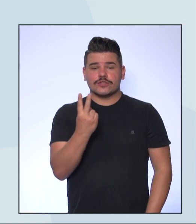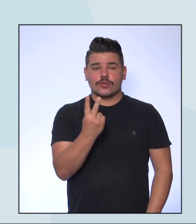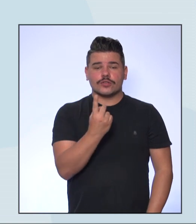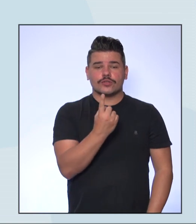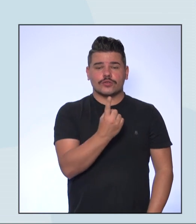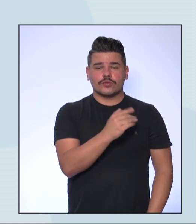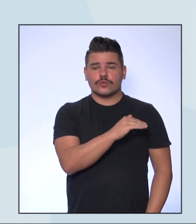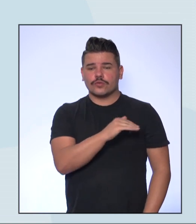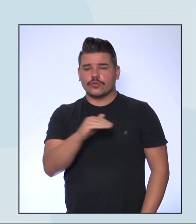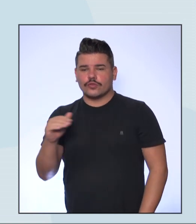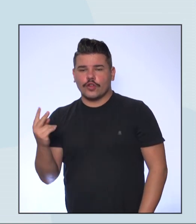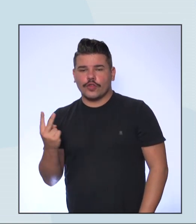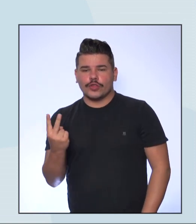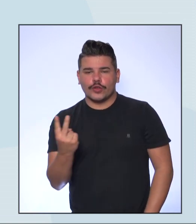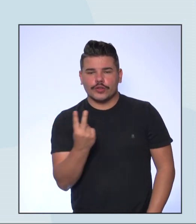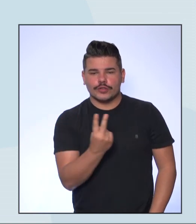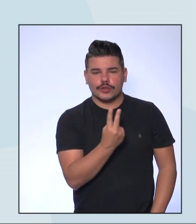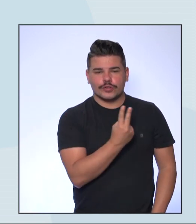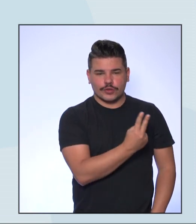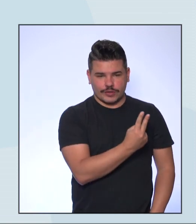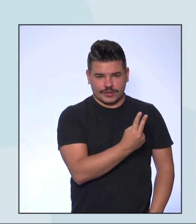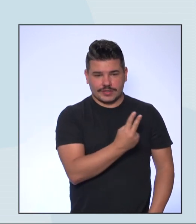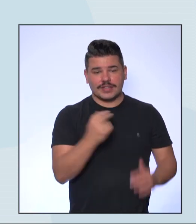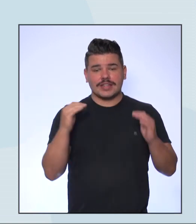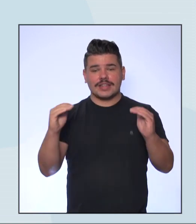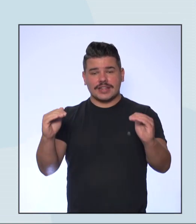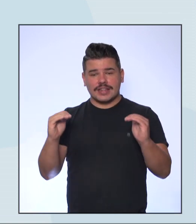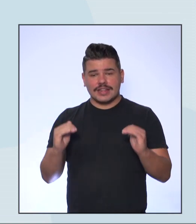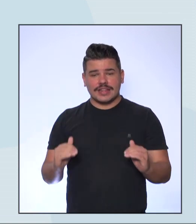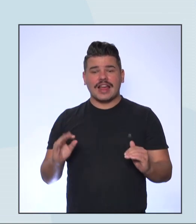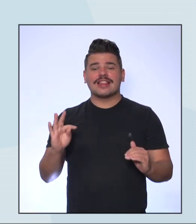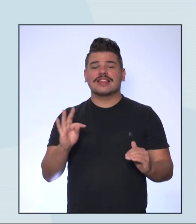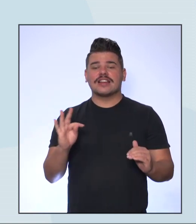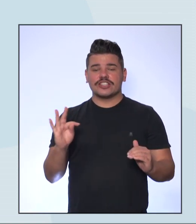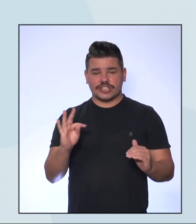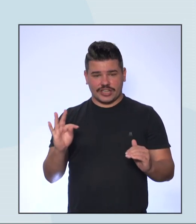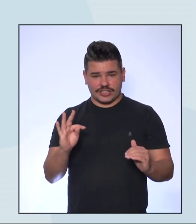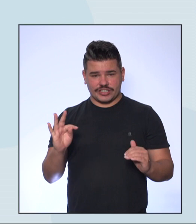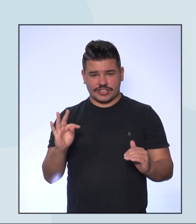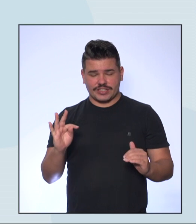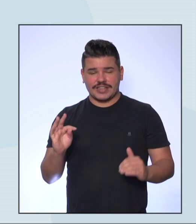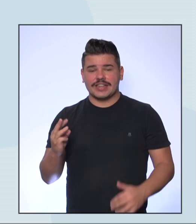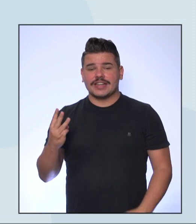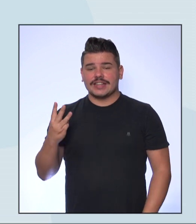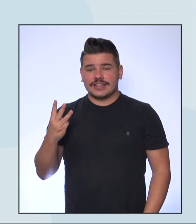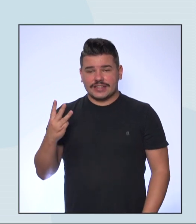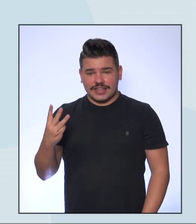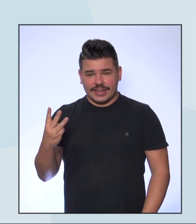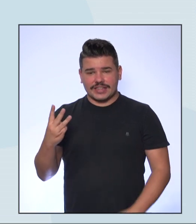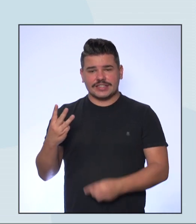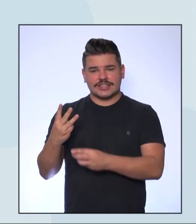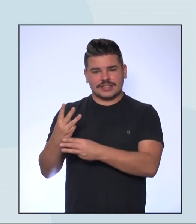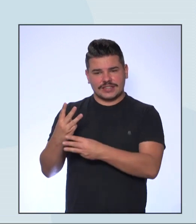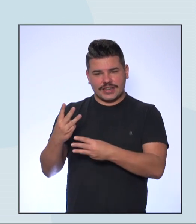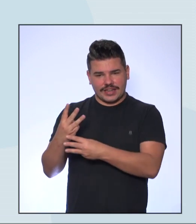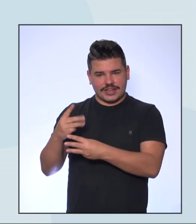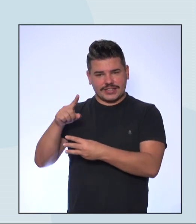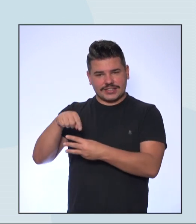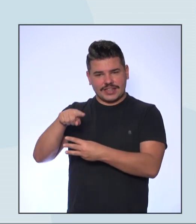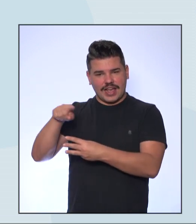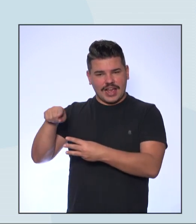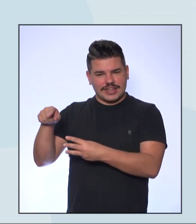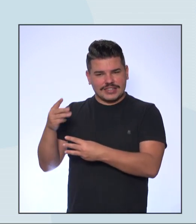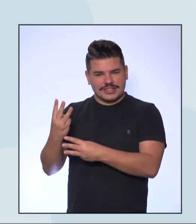no 3, certo? A tangente é diferente. Então nós temos raiz de 3 sobre 3, 1 raiz de